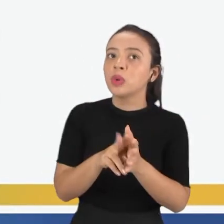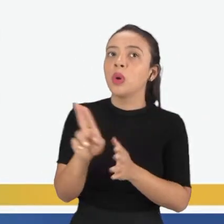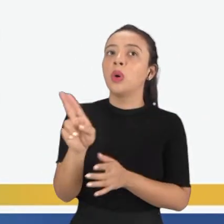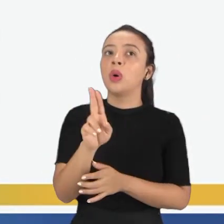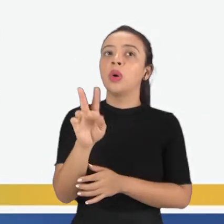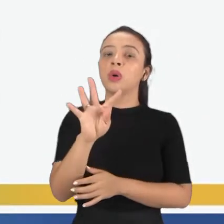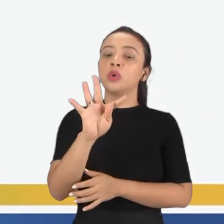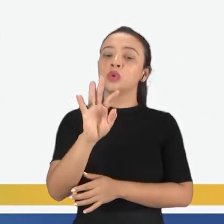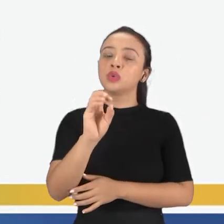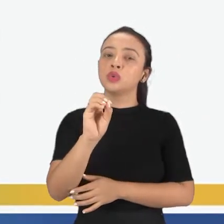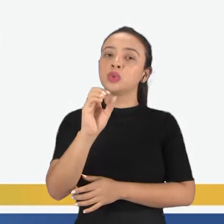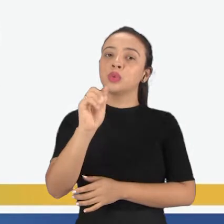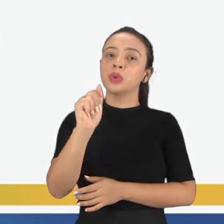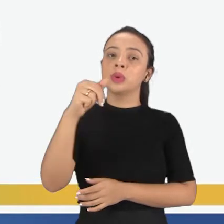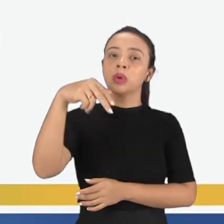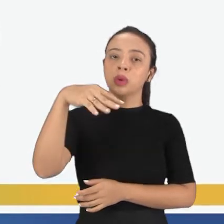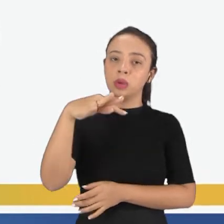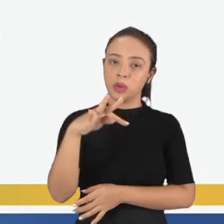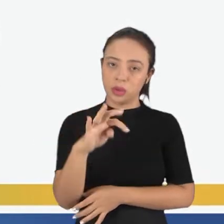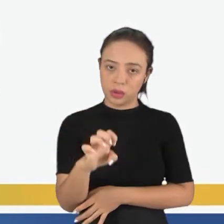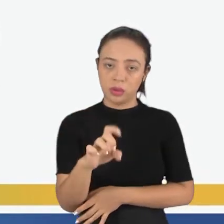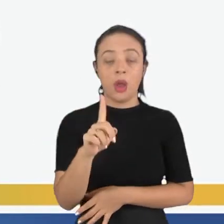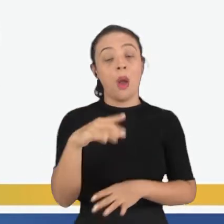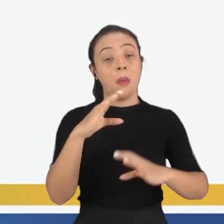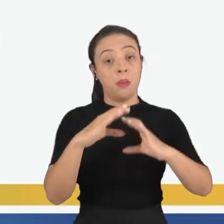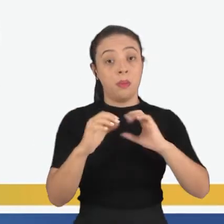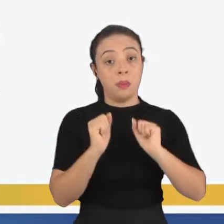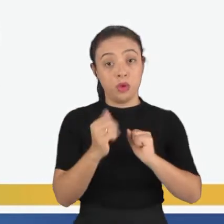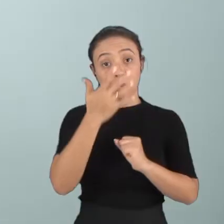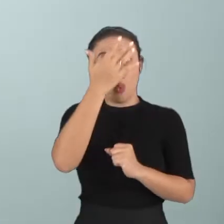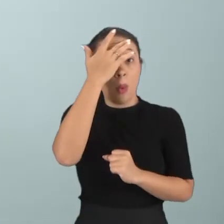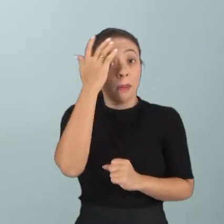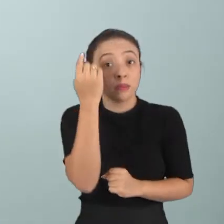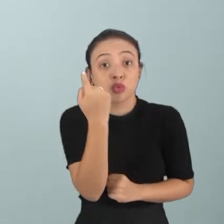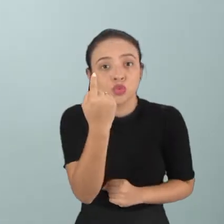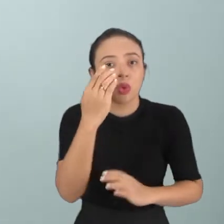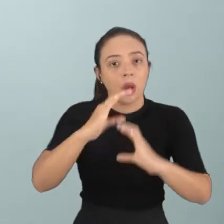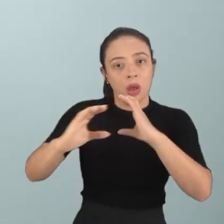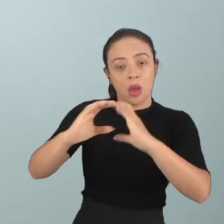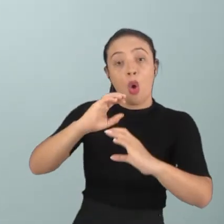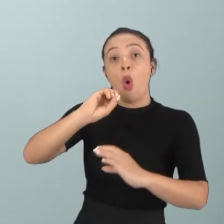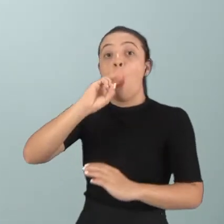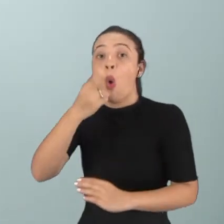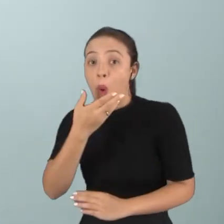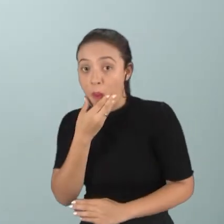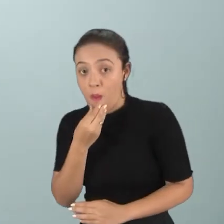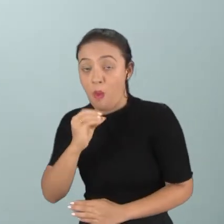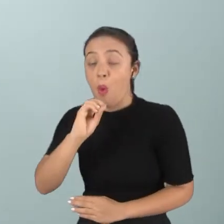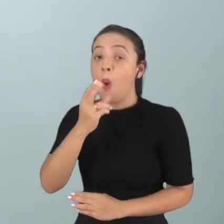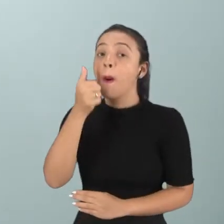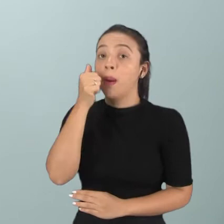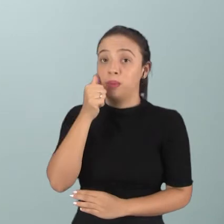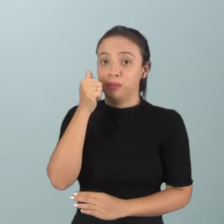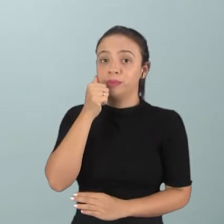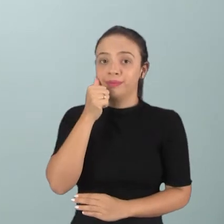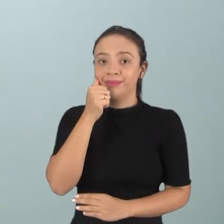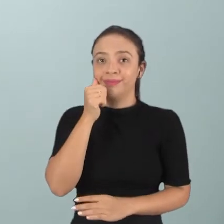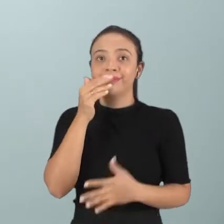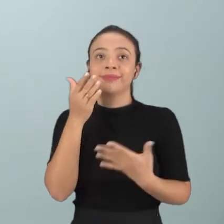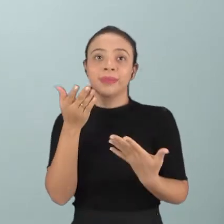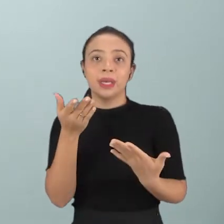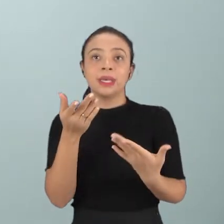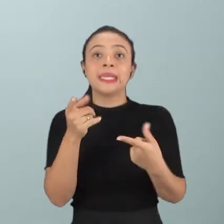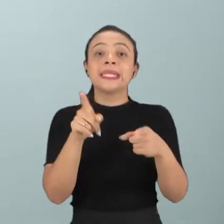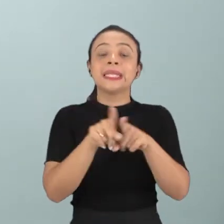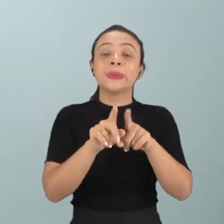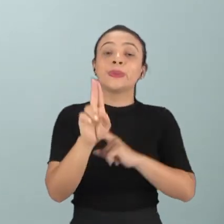chamada toante. E essa música pode ser cantada por um cantador ou uma cantadora. E além de ser um ritual,